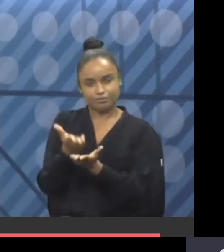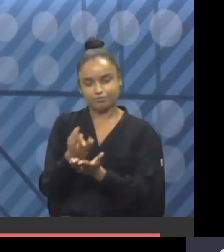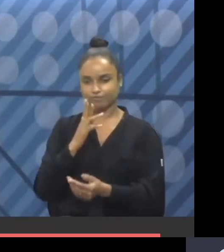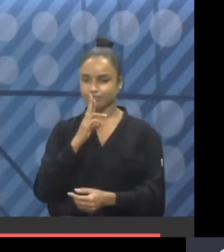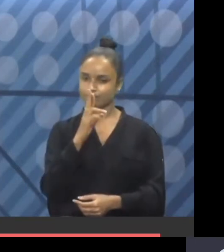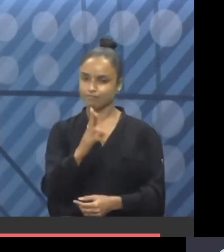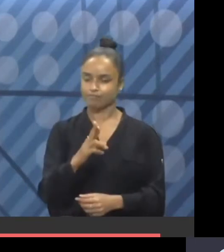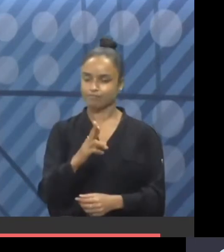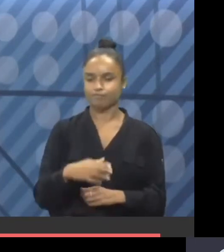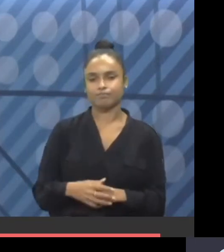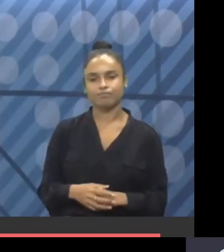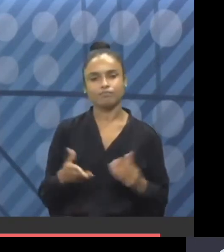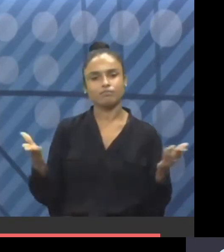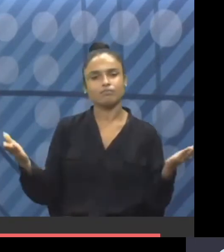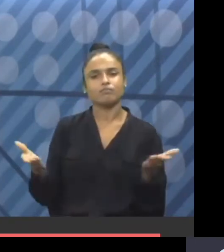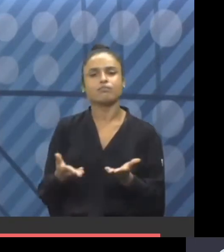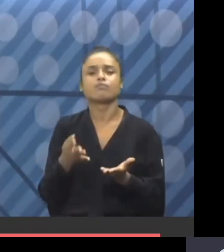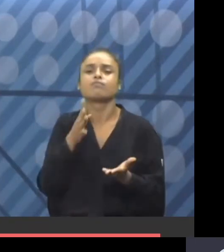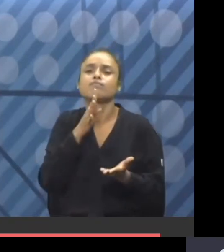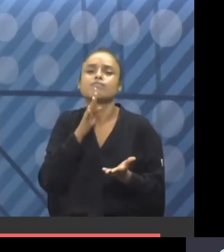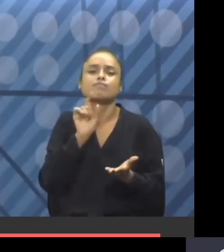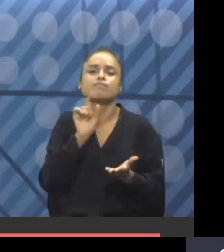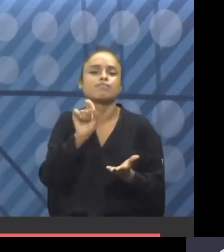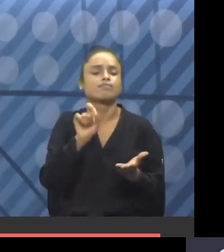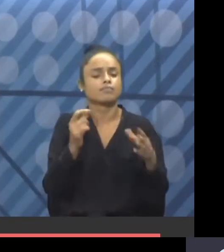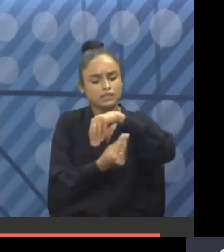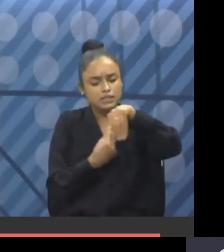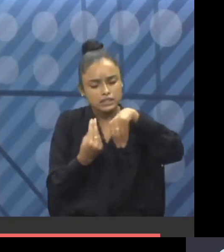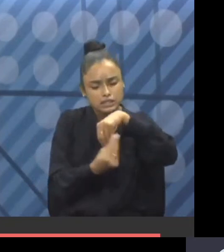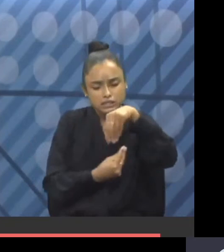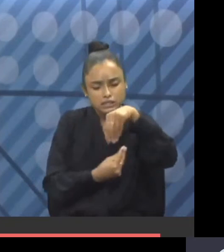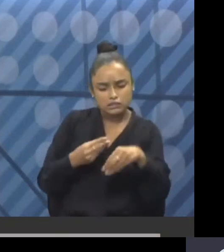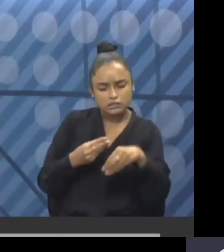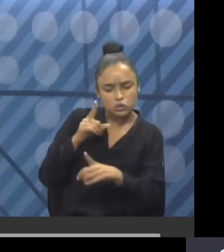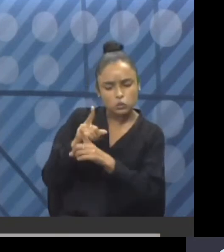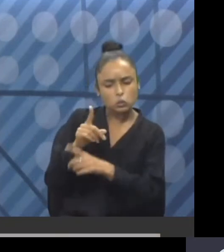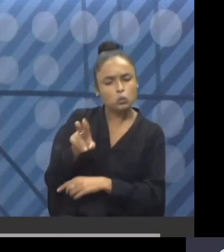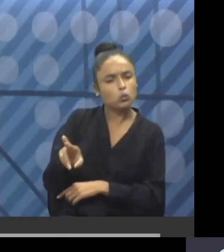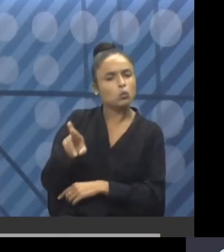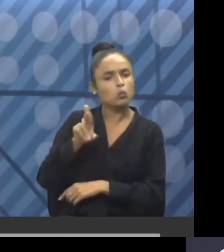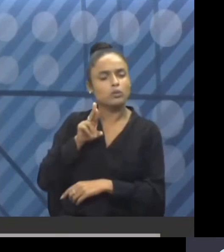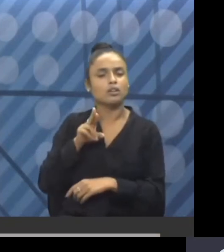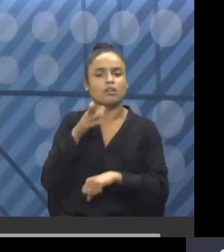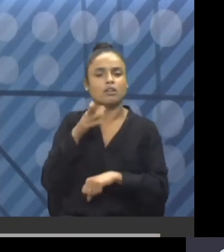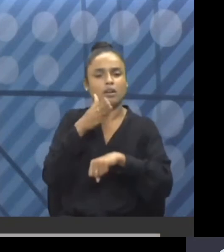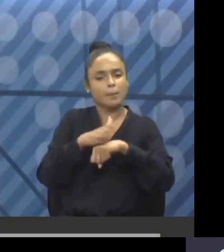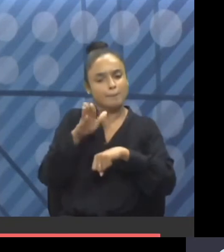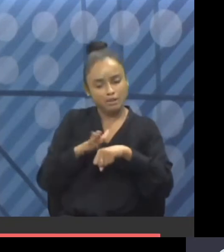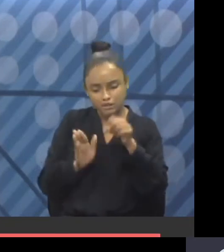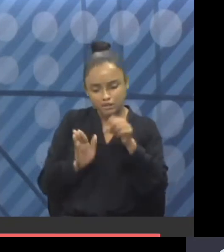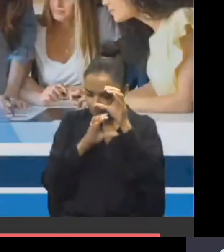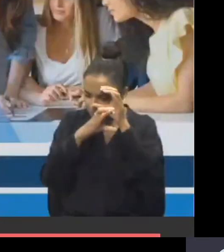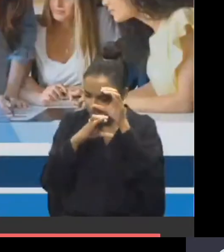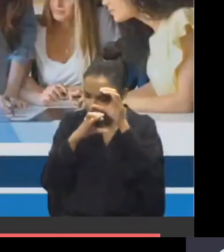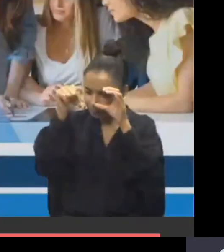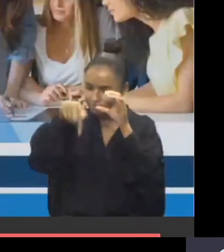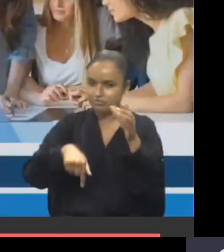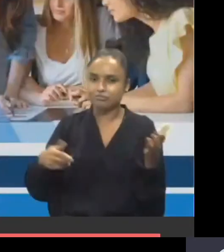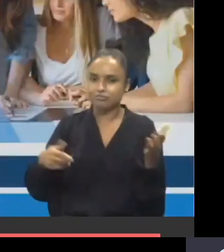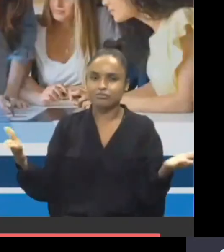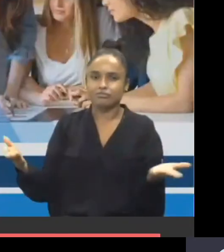prática. Então, conhecendo então essas reações de identificação e os resultados que é esperados nessa prática, então agora nós